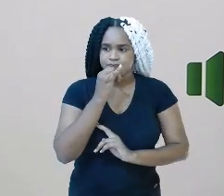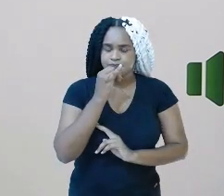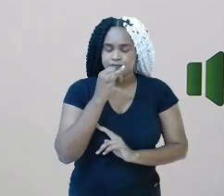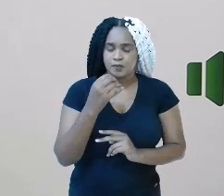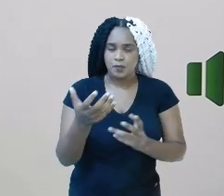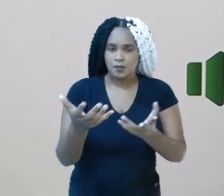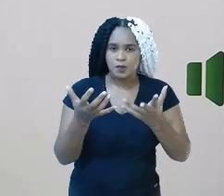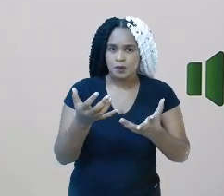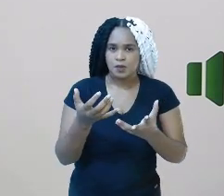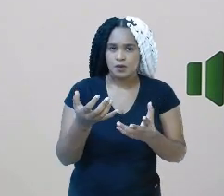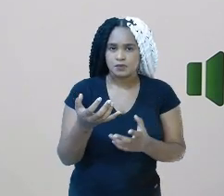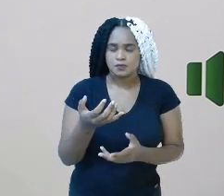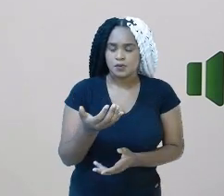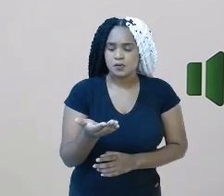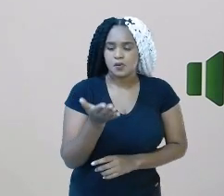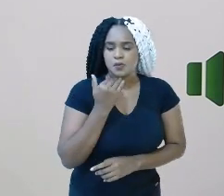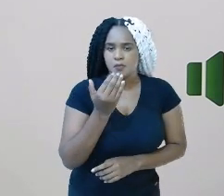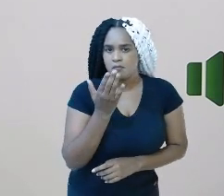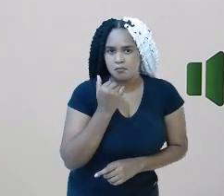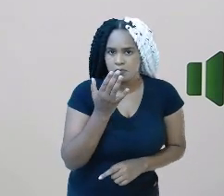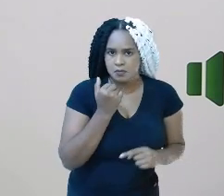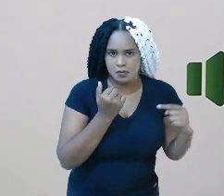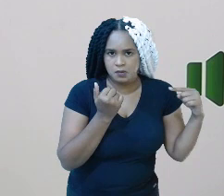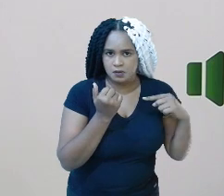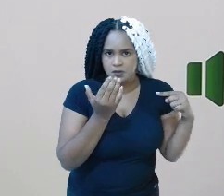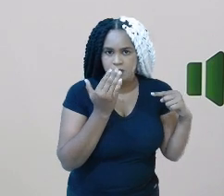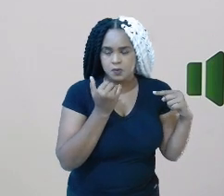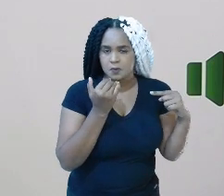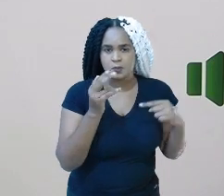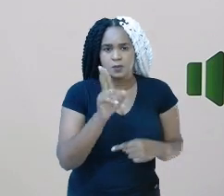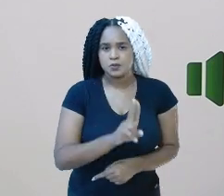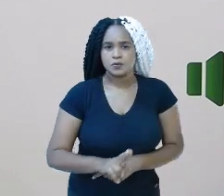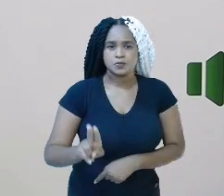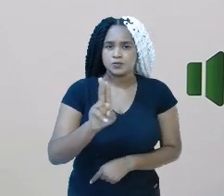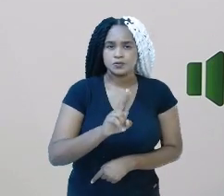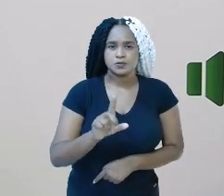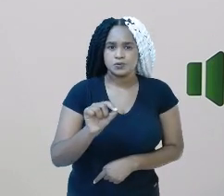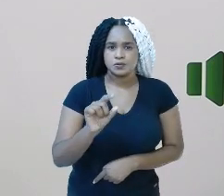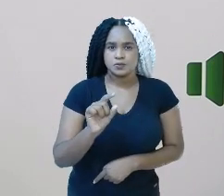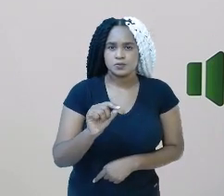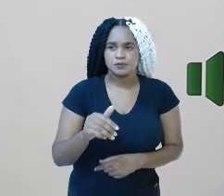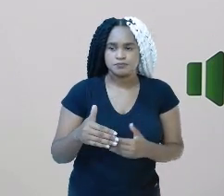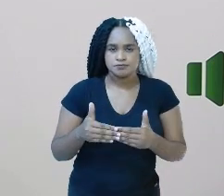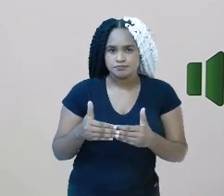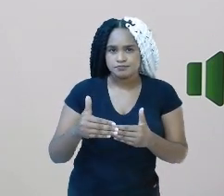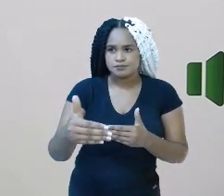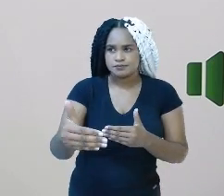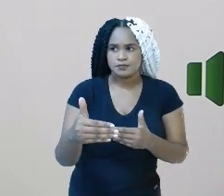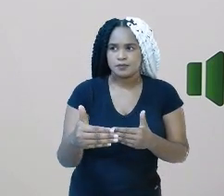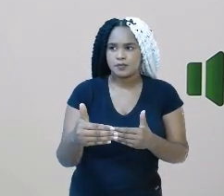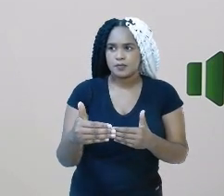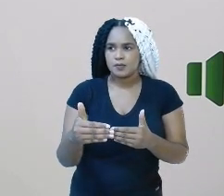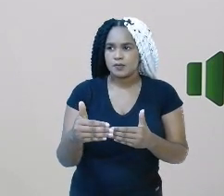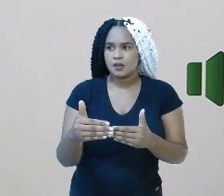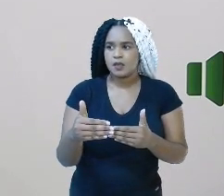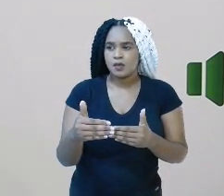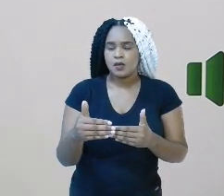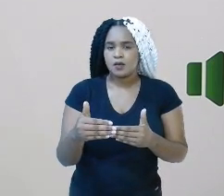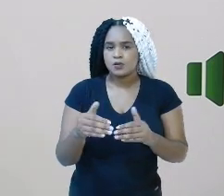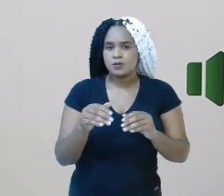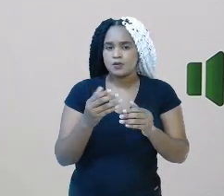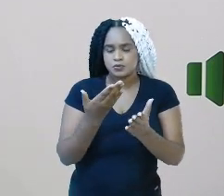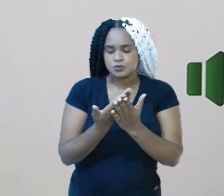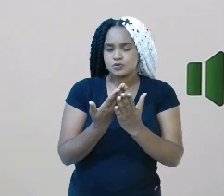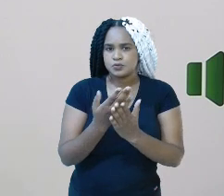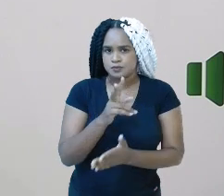medir algum tipo de alimento, eu utilizaria o quê? Daqui a pouco, a gente vai trabalhar um pouco sobre